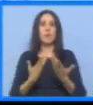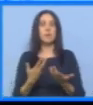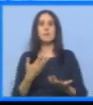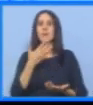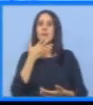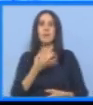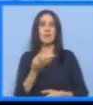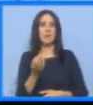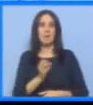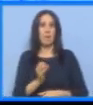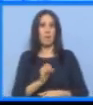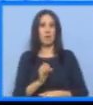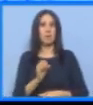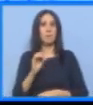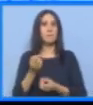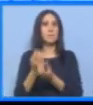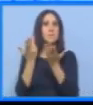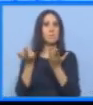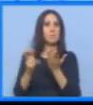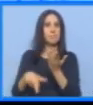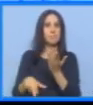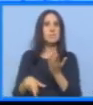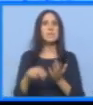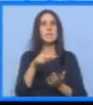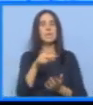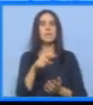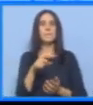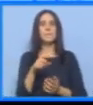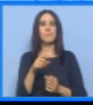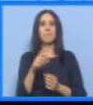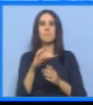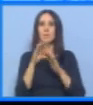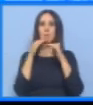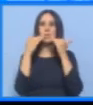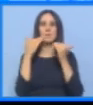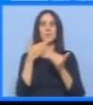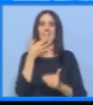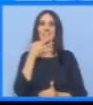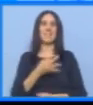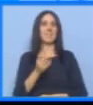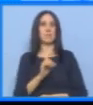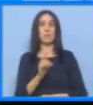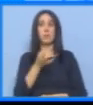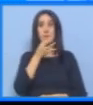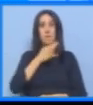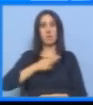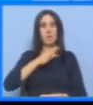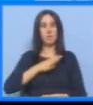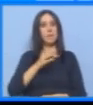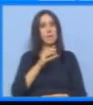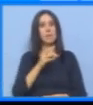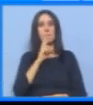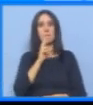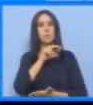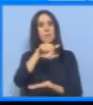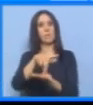descrente das aparições e esboçava um sorriso incrédulo quando lhe falavam disso. Portanto, ele foi a